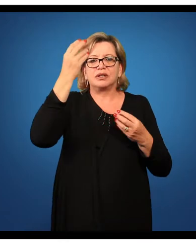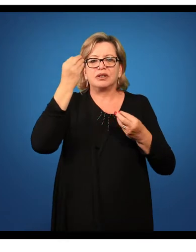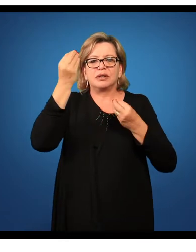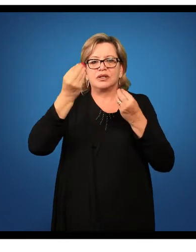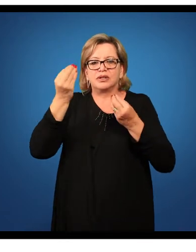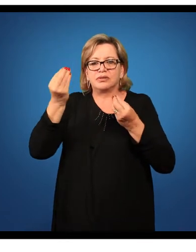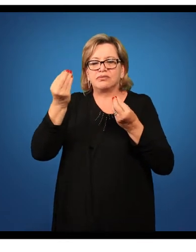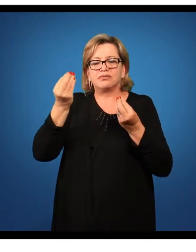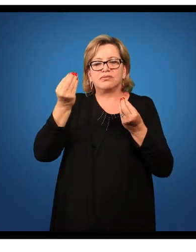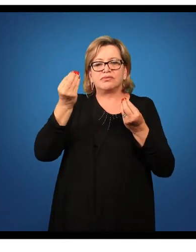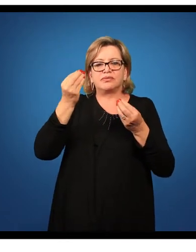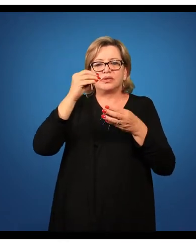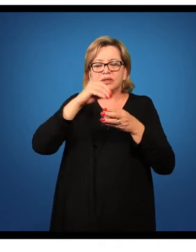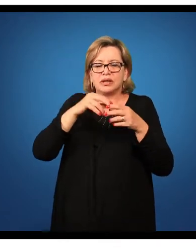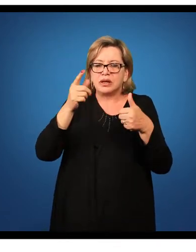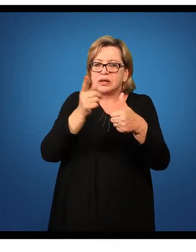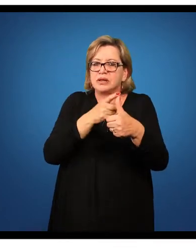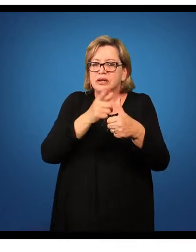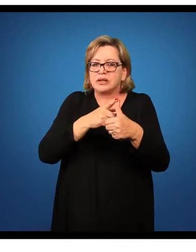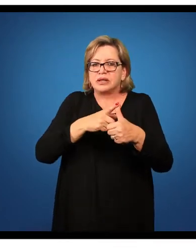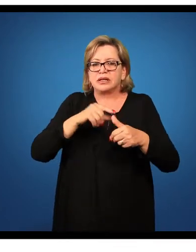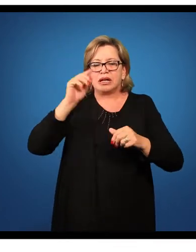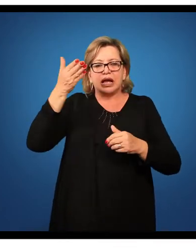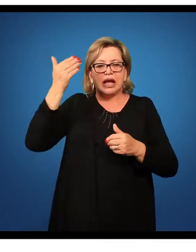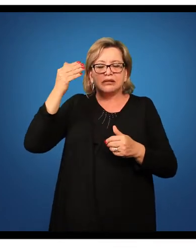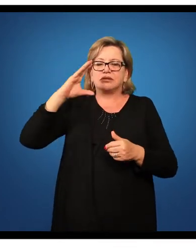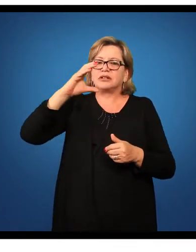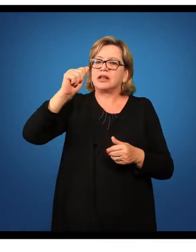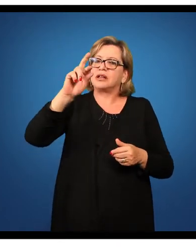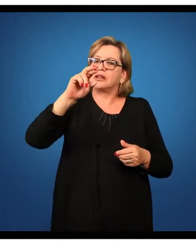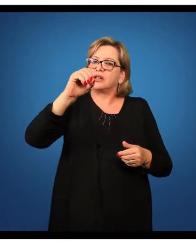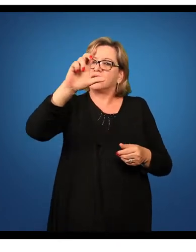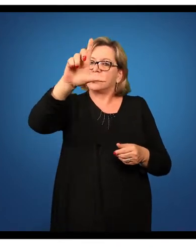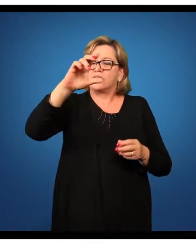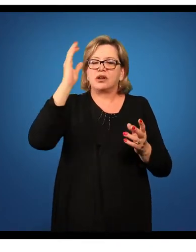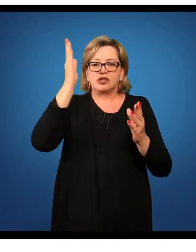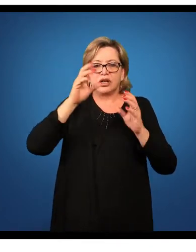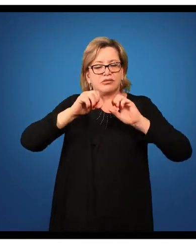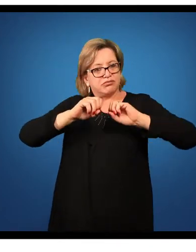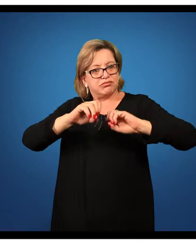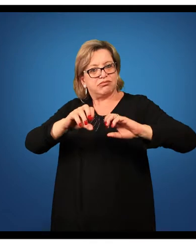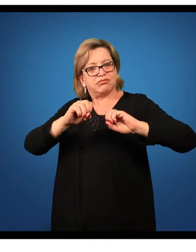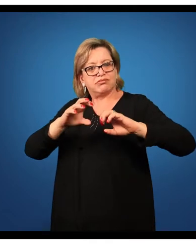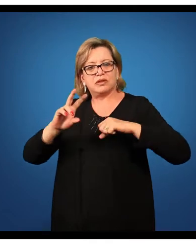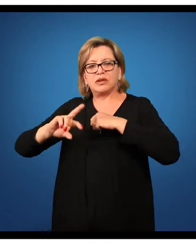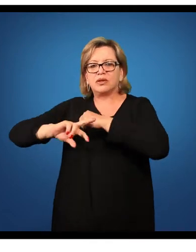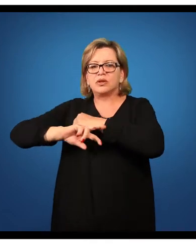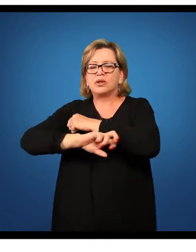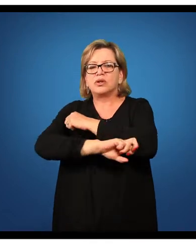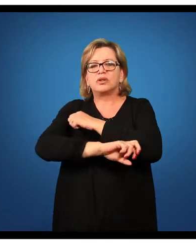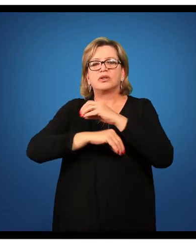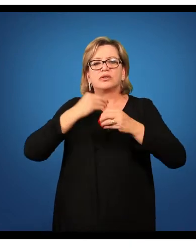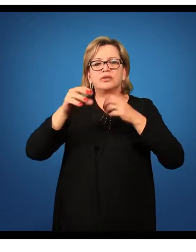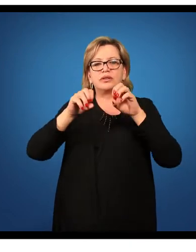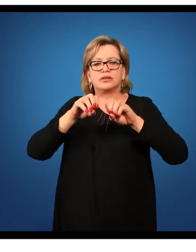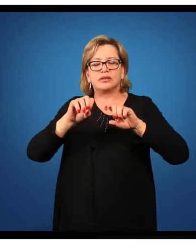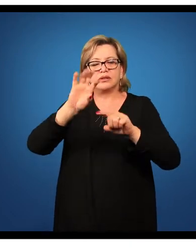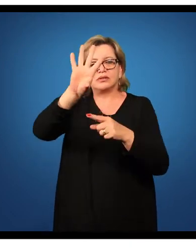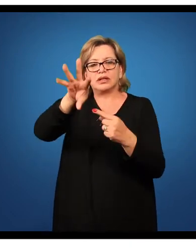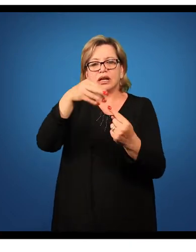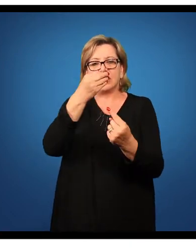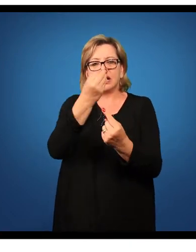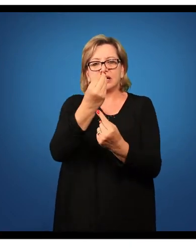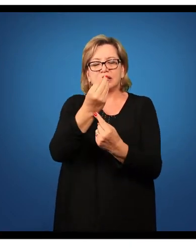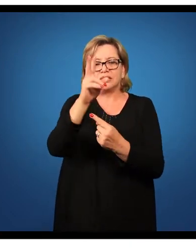dentro do do primeiro momento a professora carolina havia tido trabalhado a concepção de ensino da arte a partir de documentos